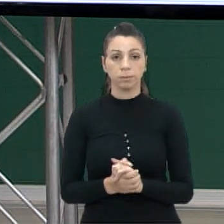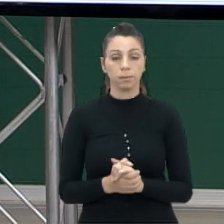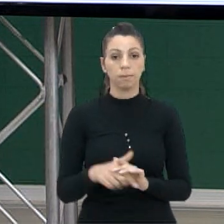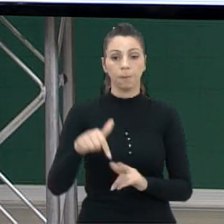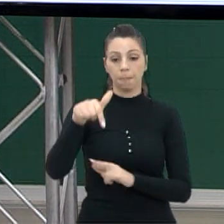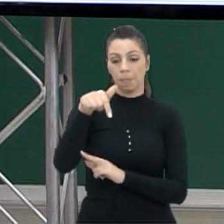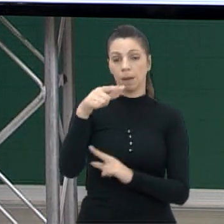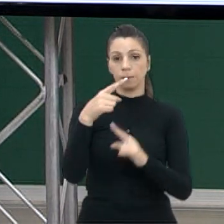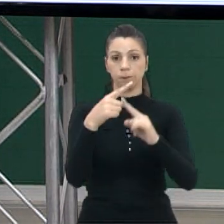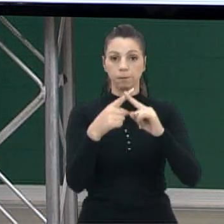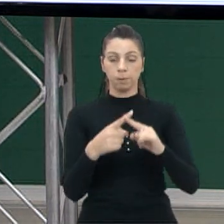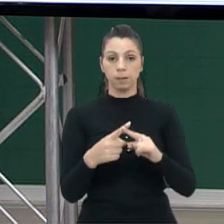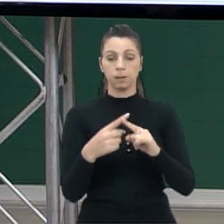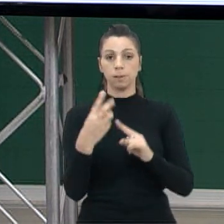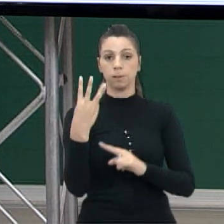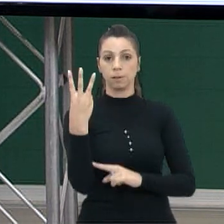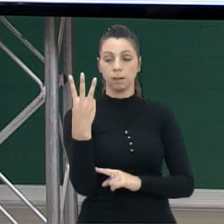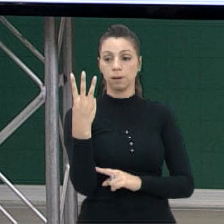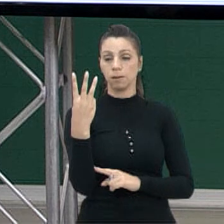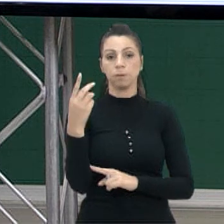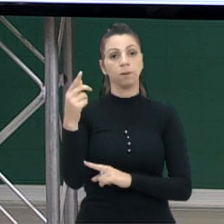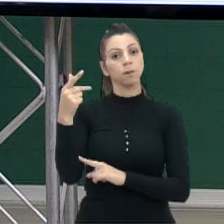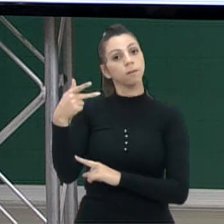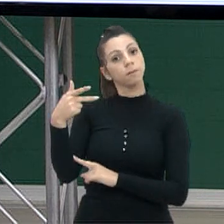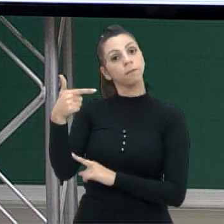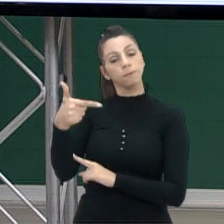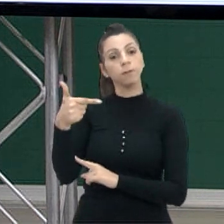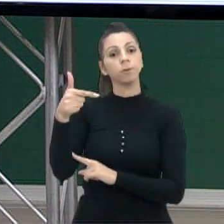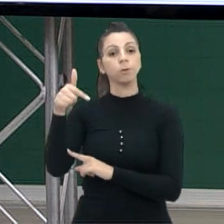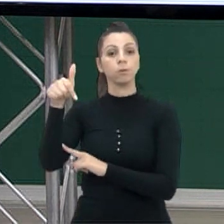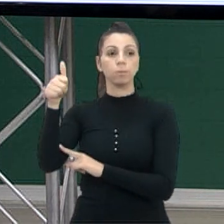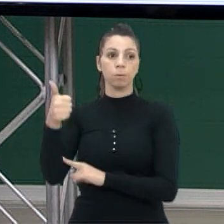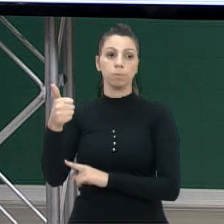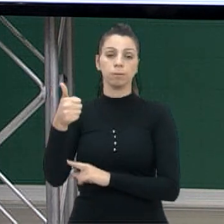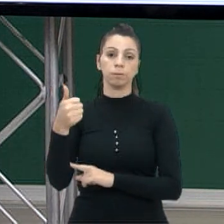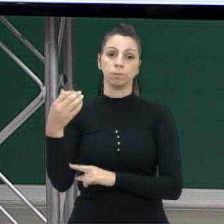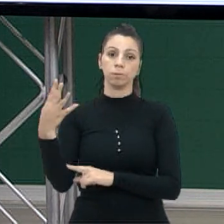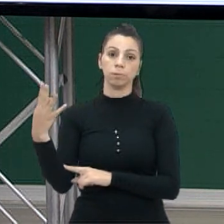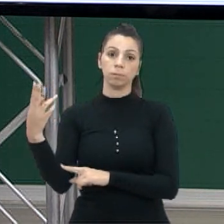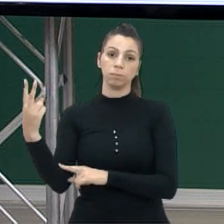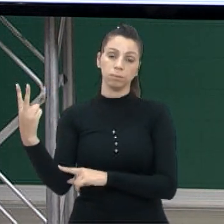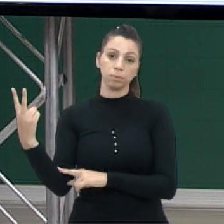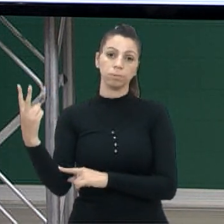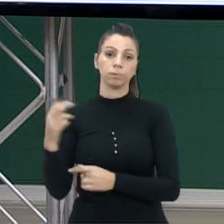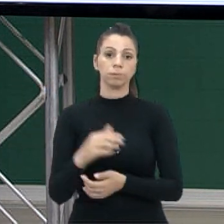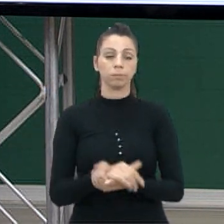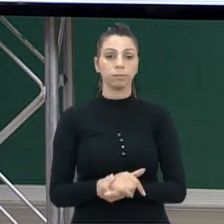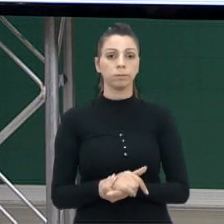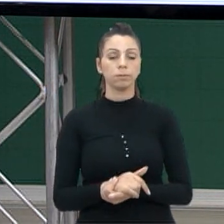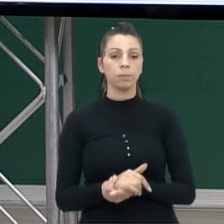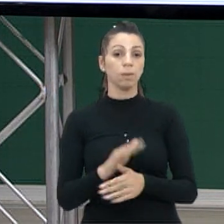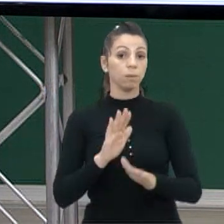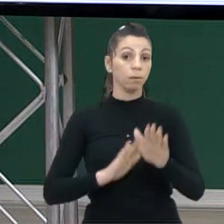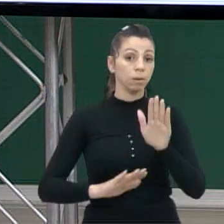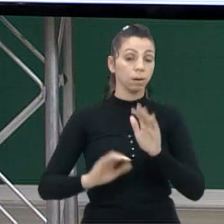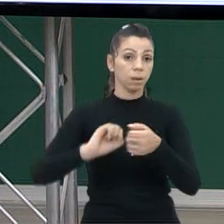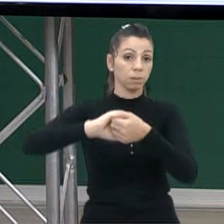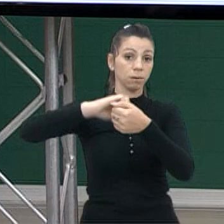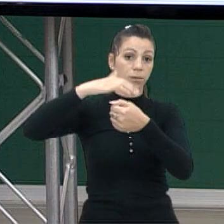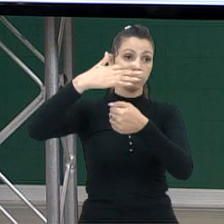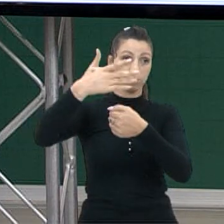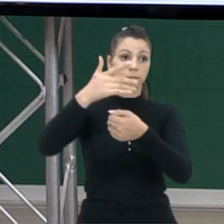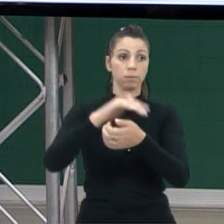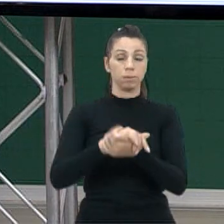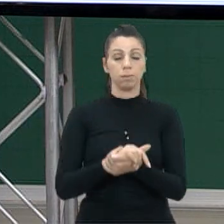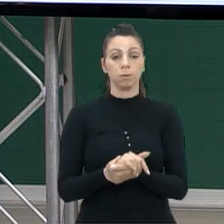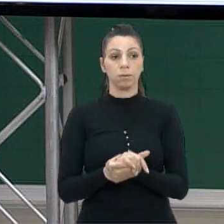7 vezes 3 é 21. E 21 vezes 2? 42. Agora, cuidado com os expoentes.